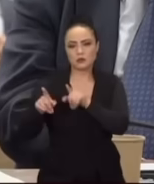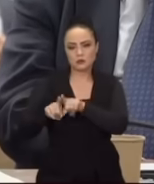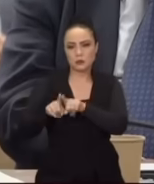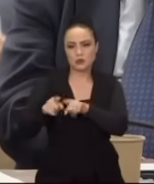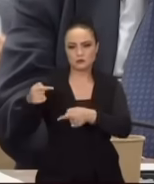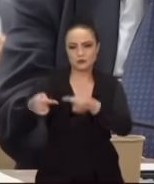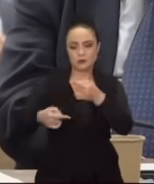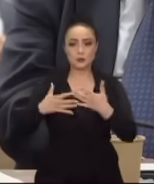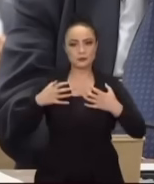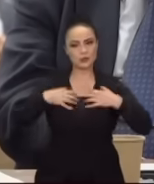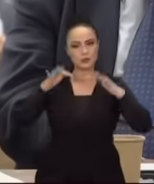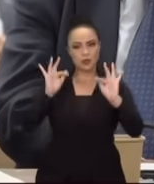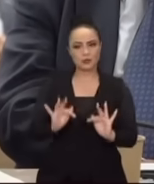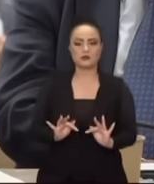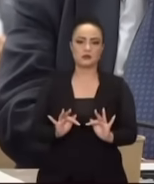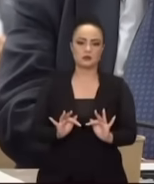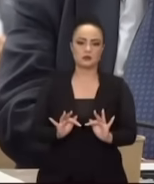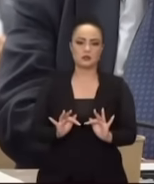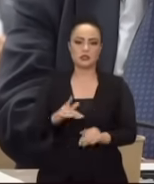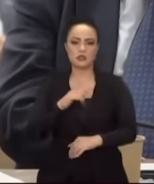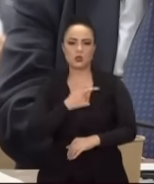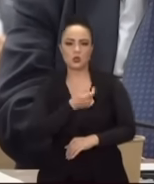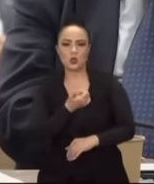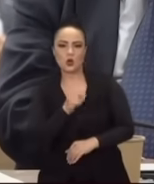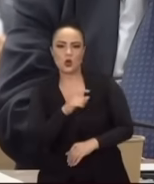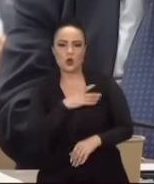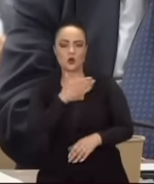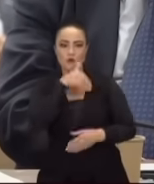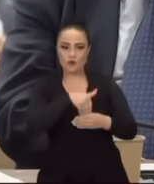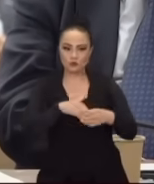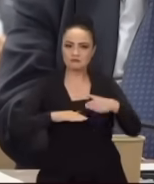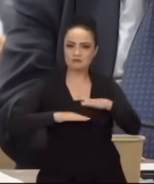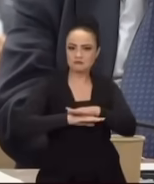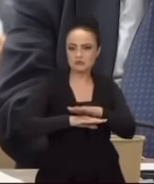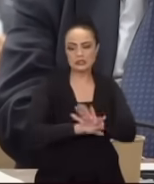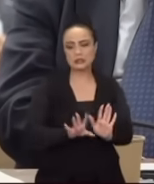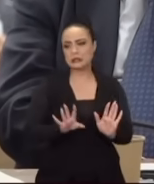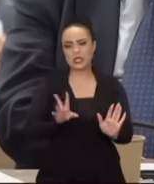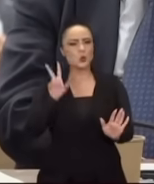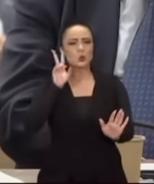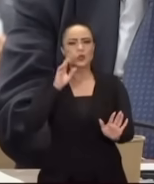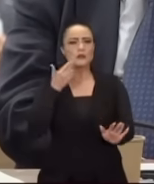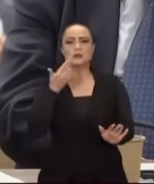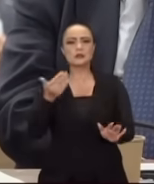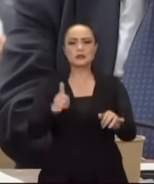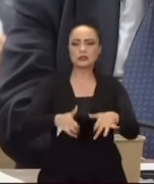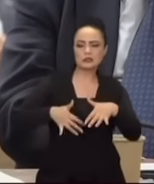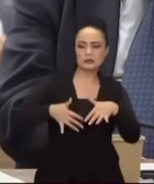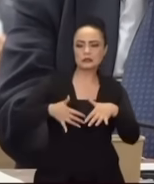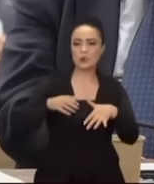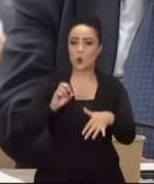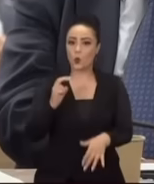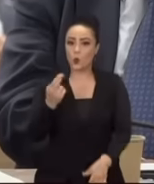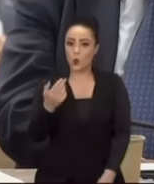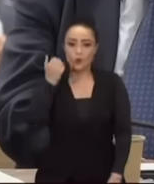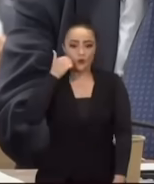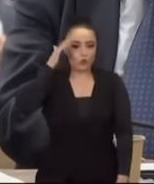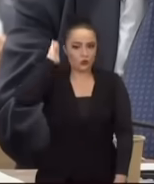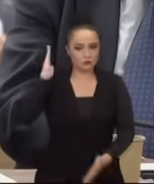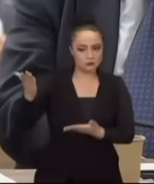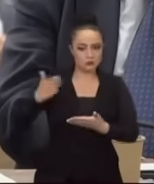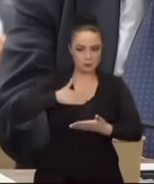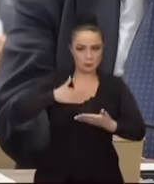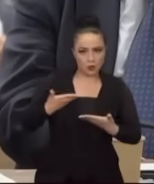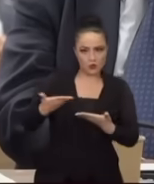o veto. Fiquei feliz que teríamos, em 2018, o voto impresso. Eu não lembro se eu pedi audiência ou o ministro Fux me convidou. Eu fui conversar com